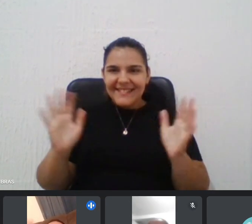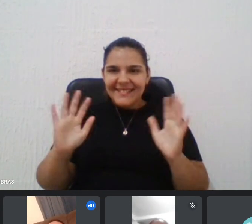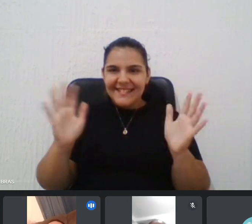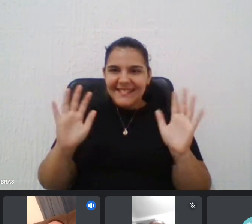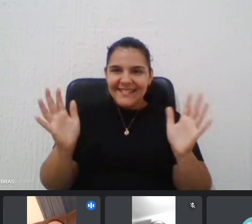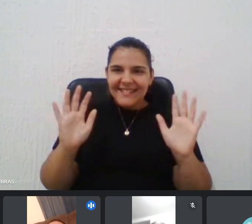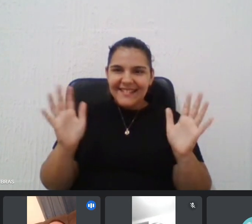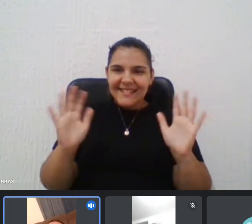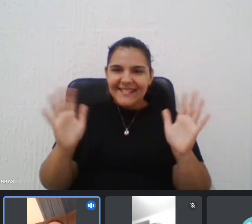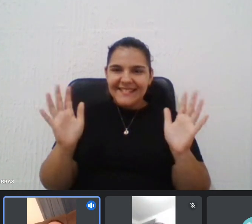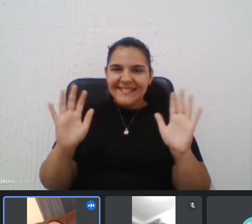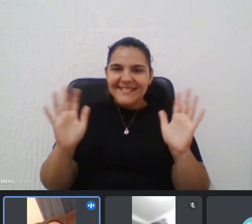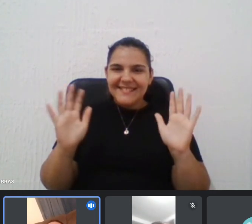gente. Boa noite também, meu querido. Boa